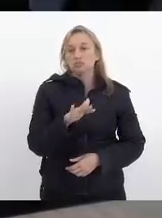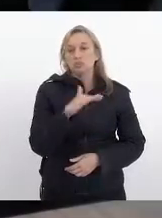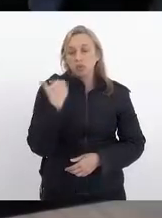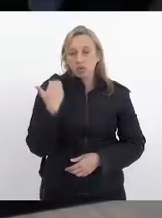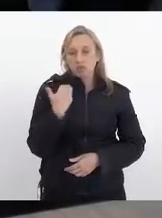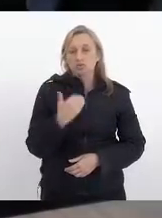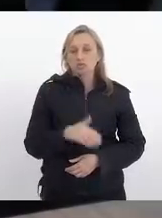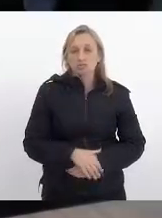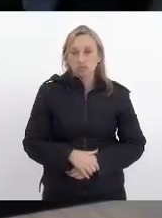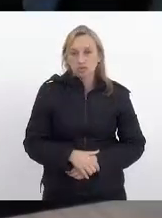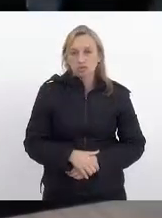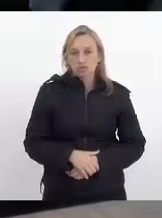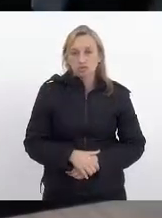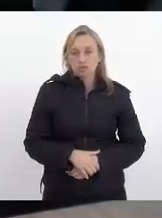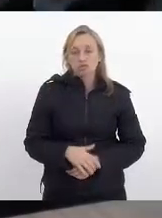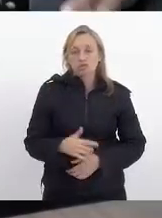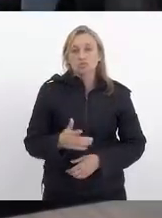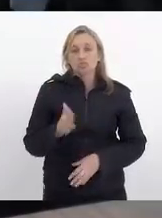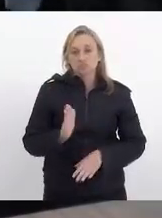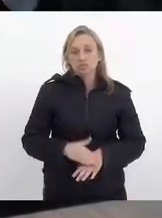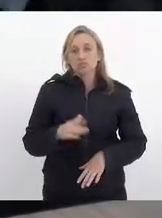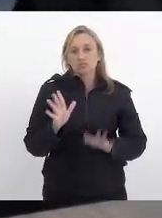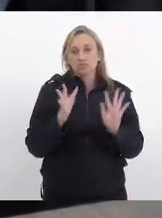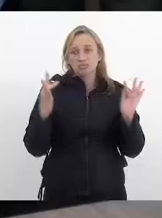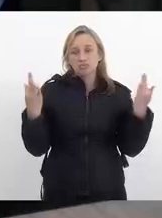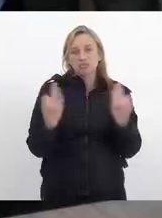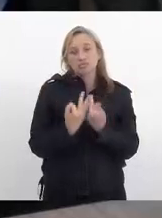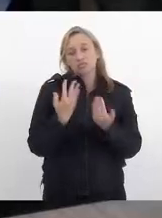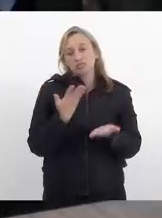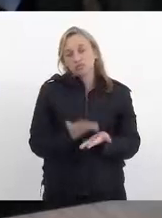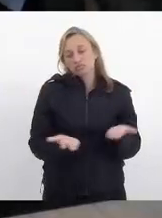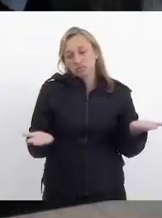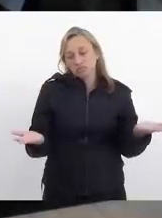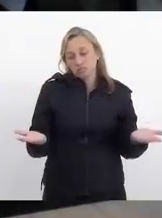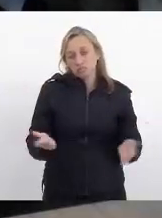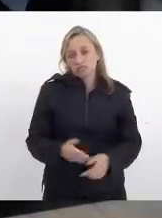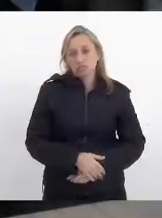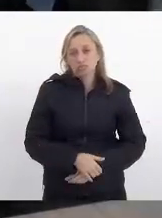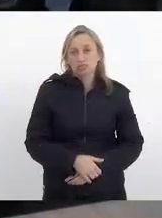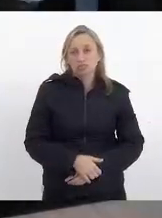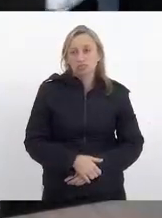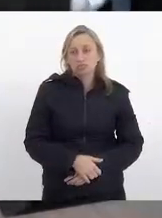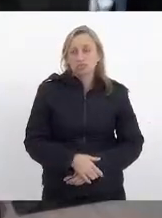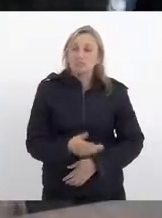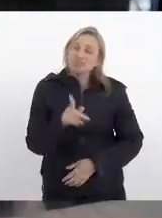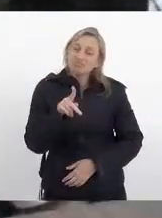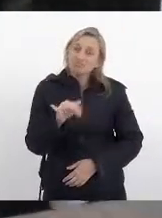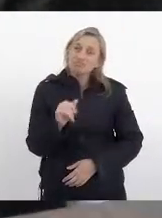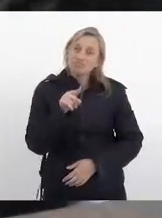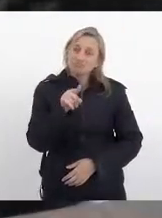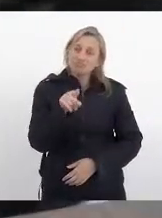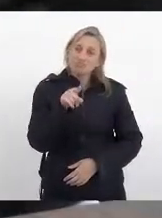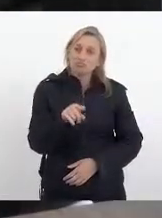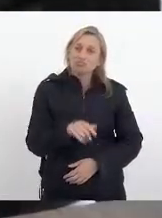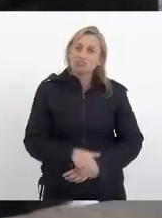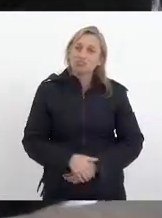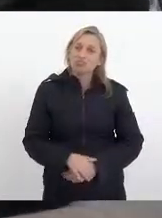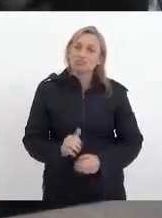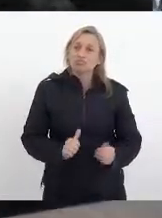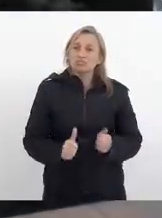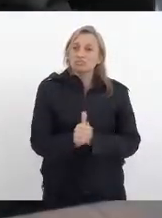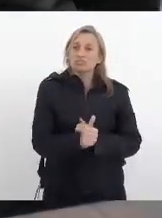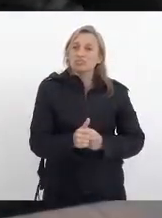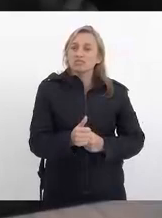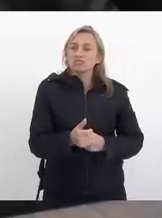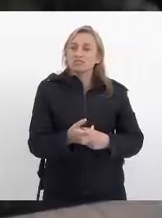assassinados mais uma família que perde um um pai ali que estava na